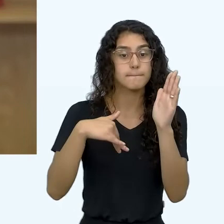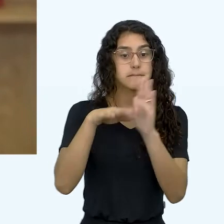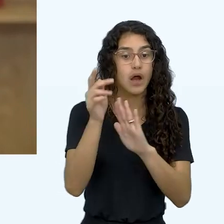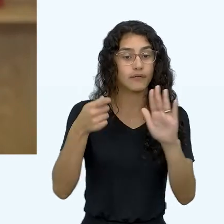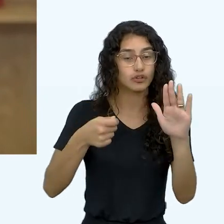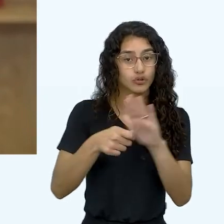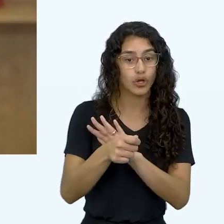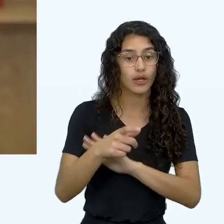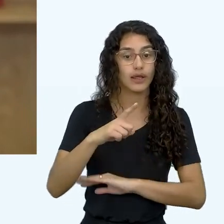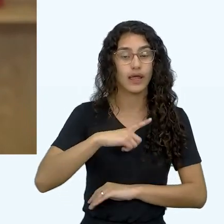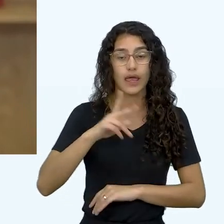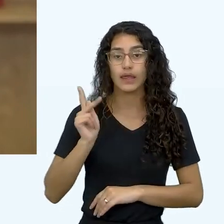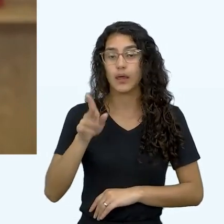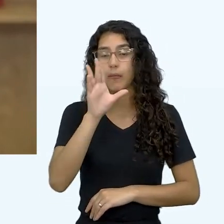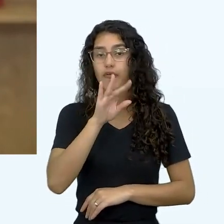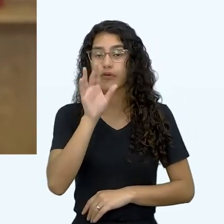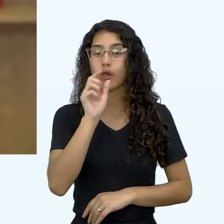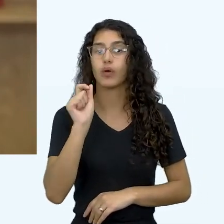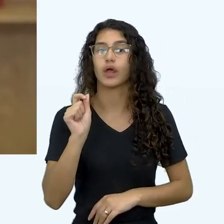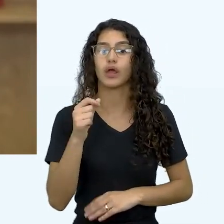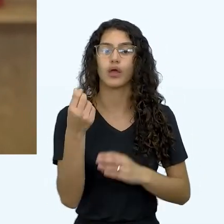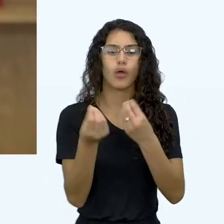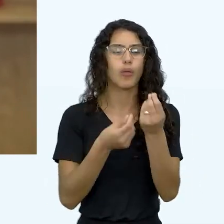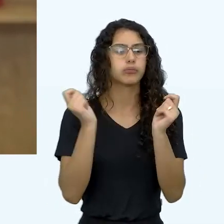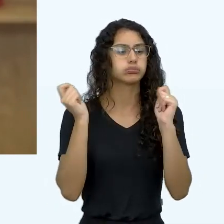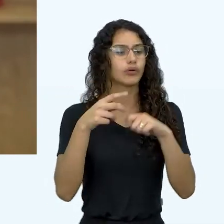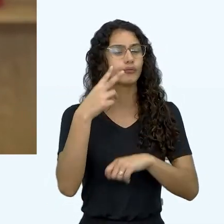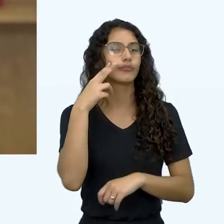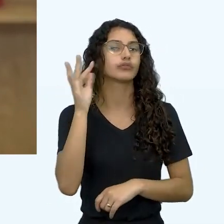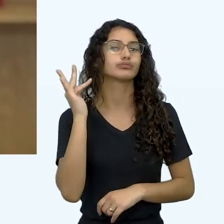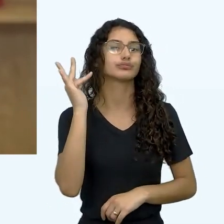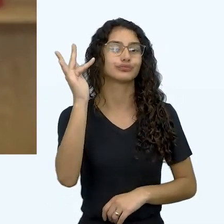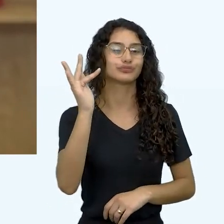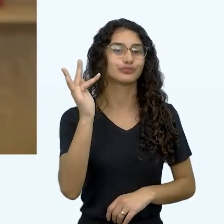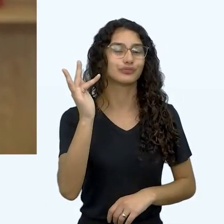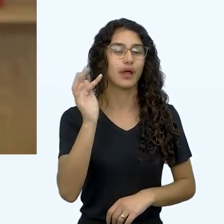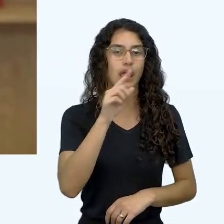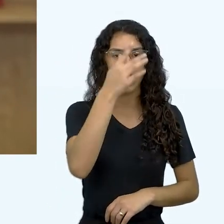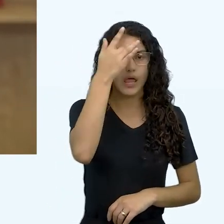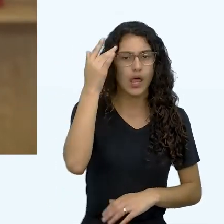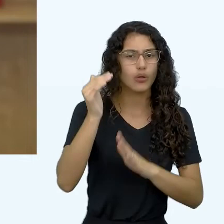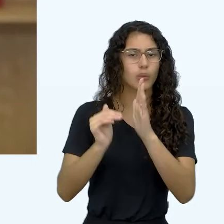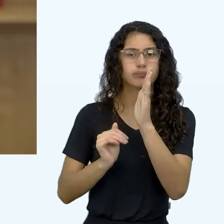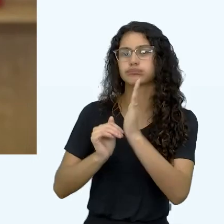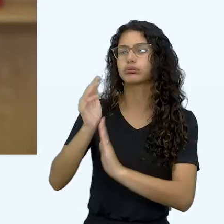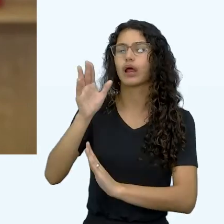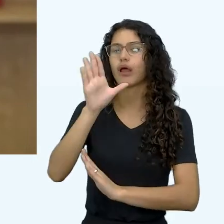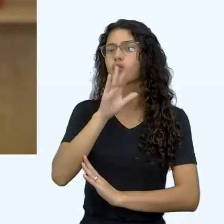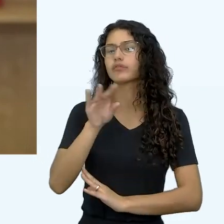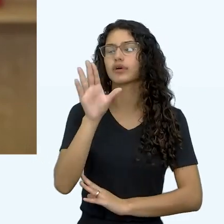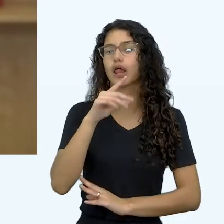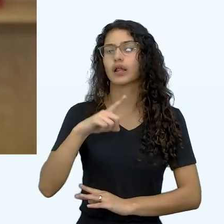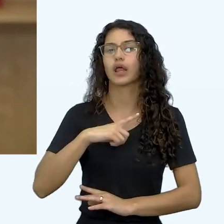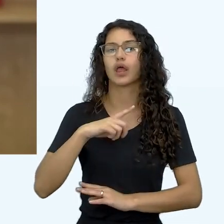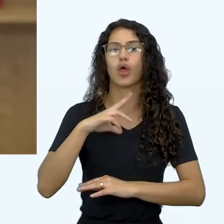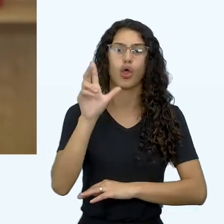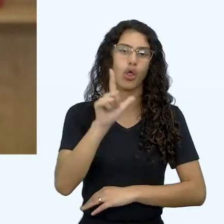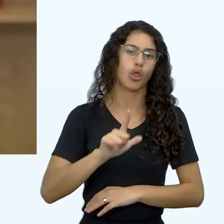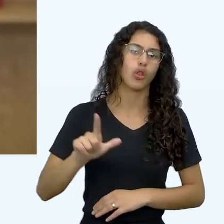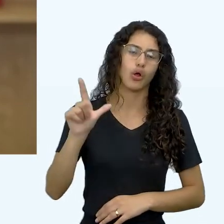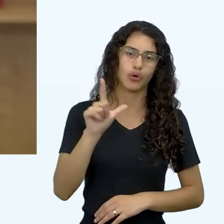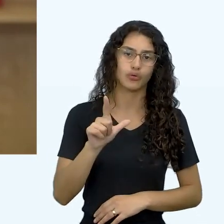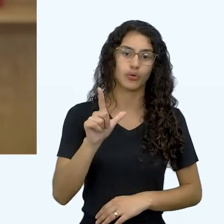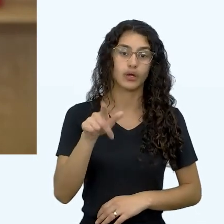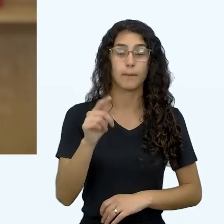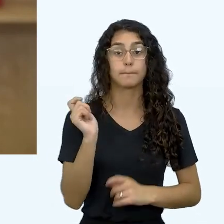os tempos, eles sempre falam sobre como é impossível prever o futuro. Nenhum deles, dos grandes, falaram publicamente que